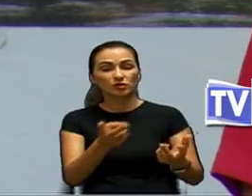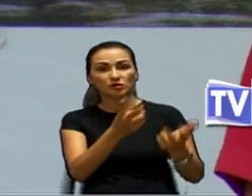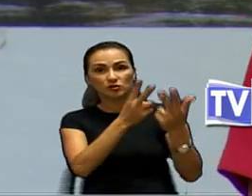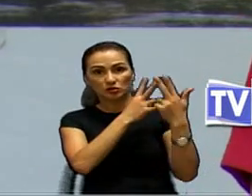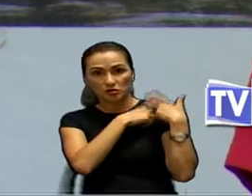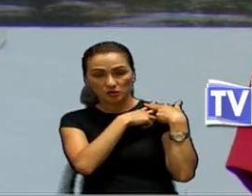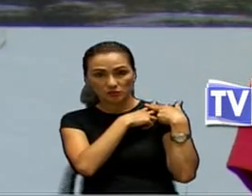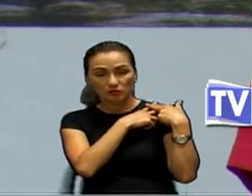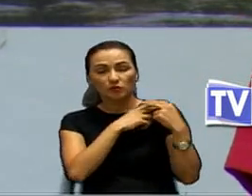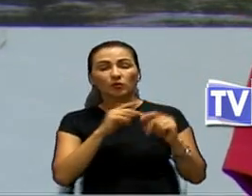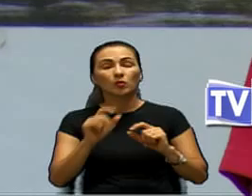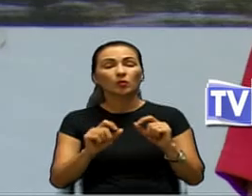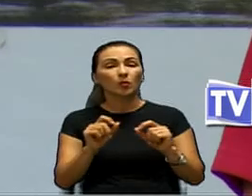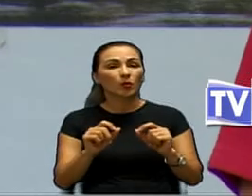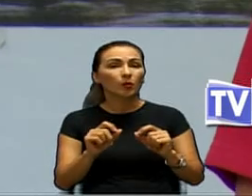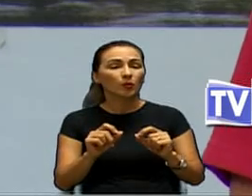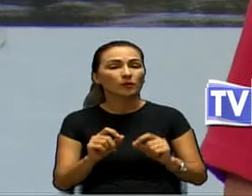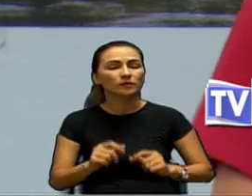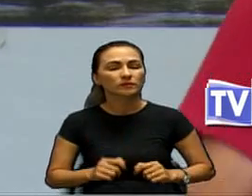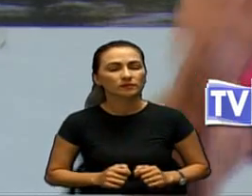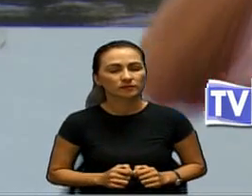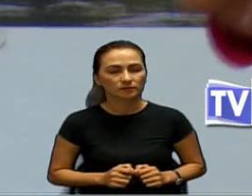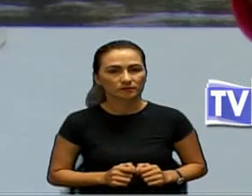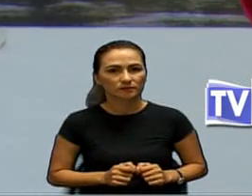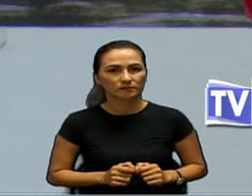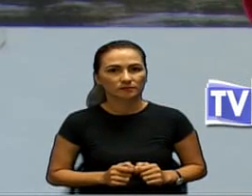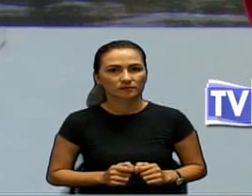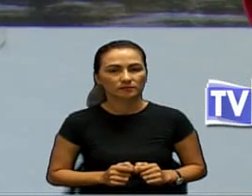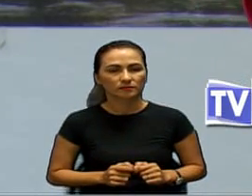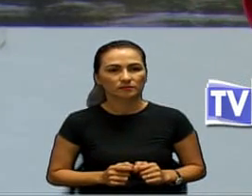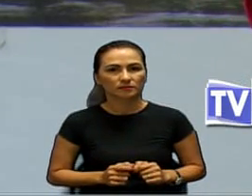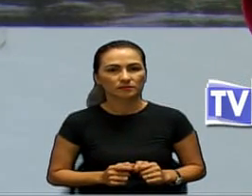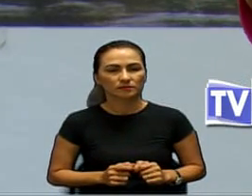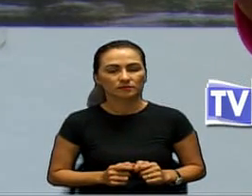ocupam, sendo ele o